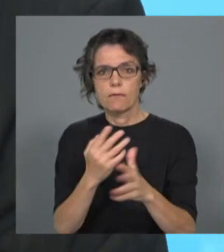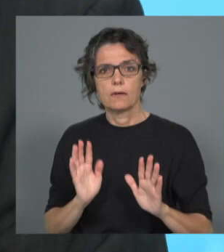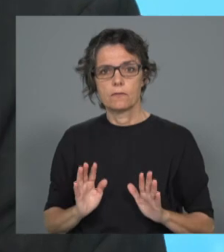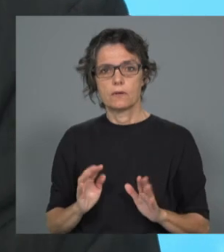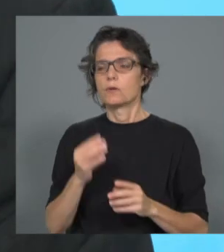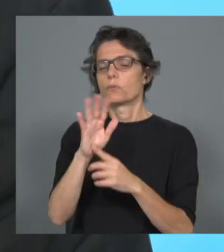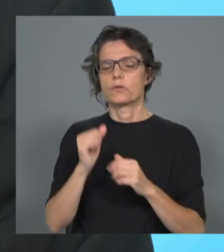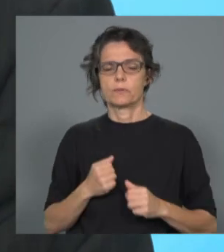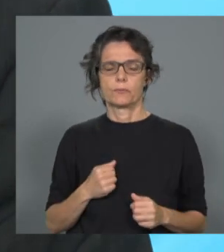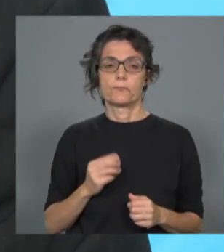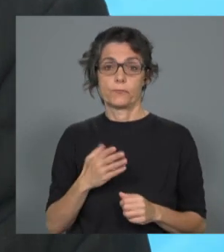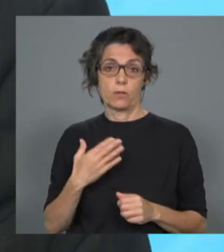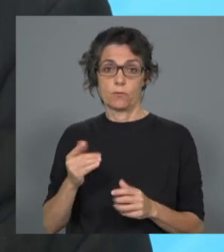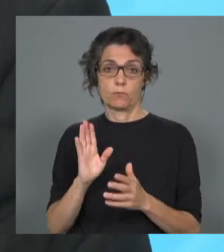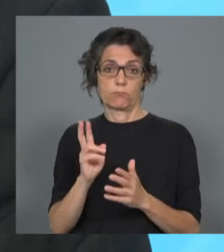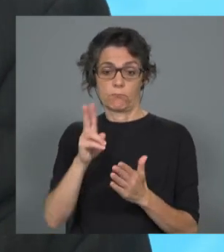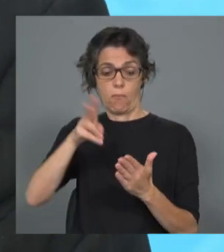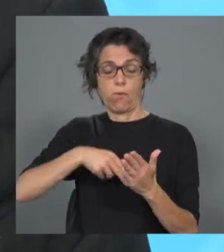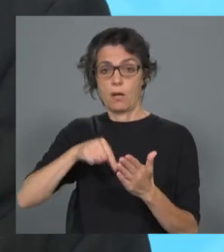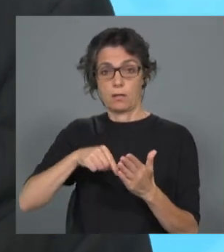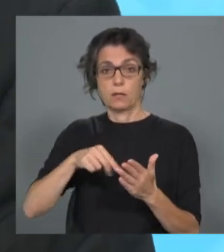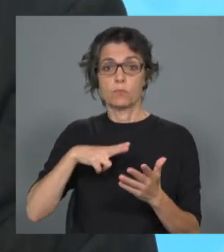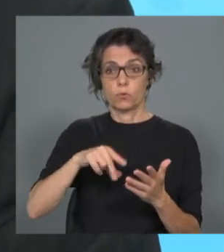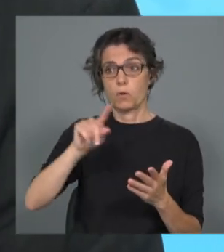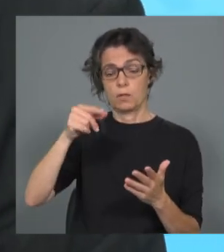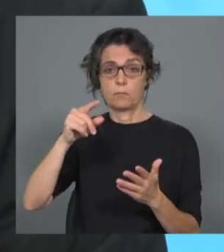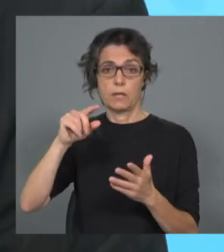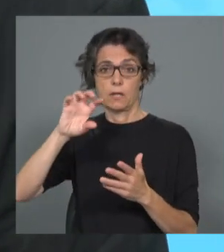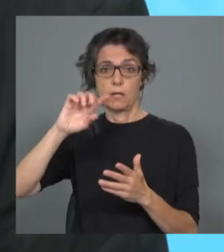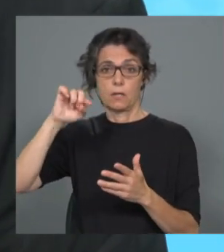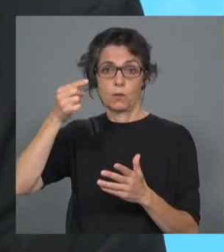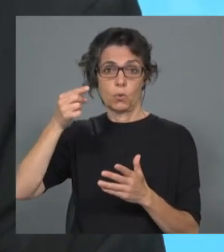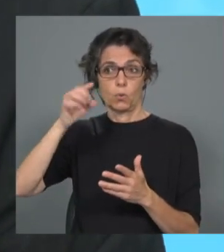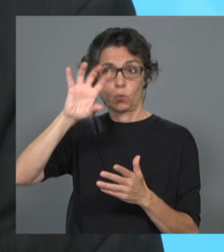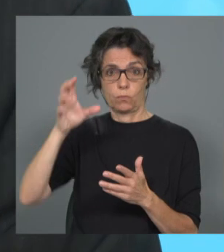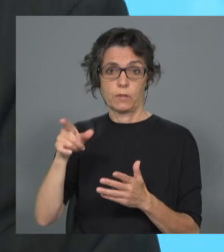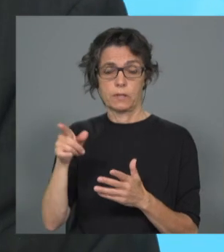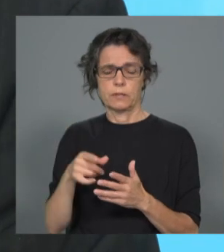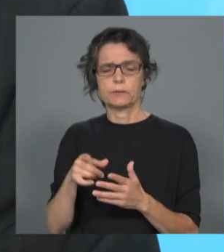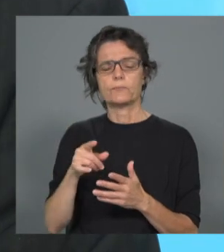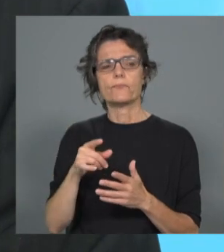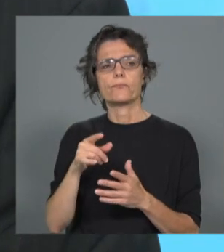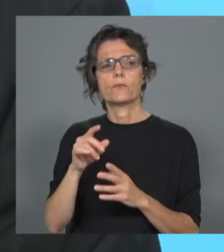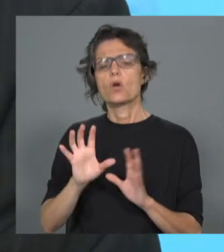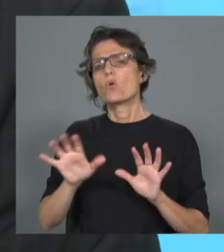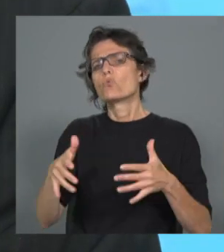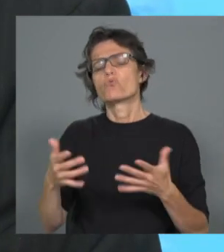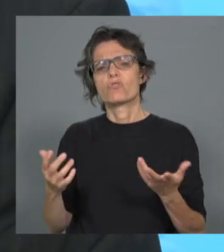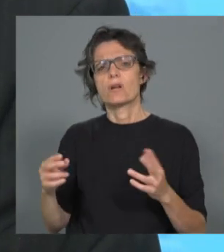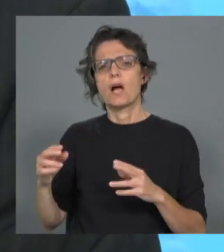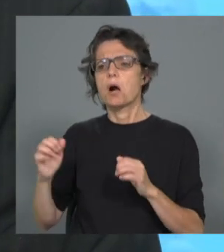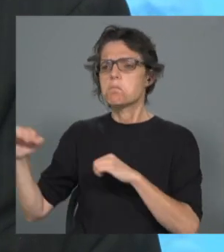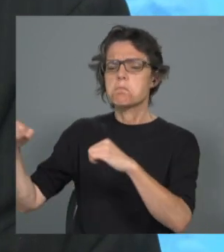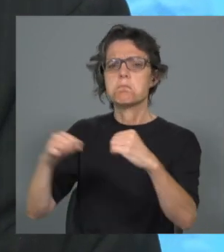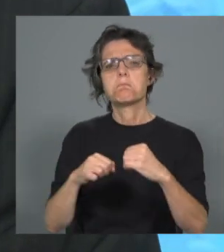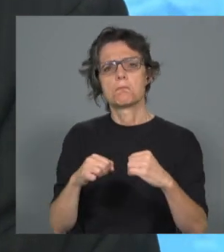li, e não só aqui em Portugal, mas mesmo toda a gente é unânime que praticamente os grupos